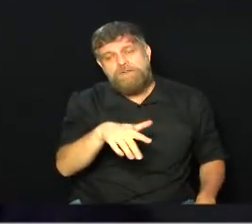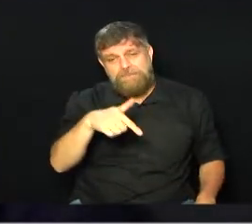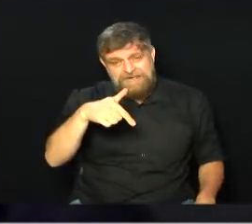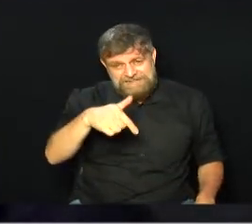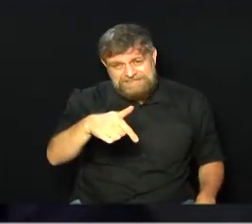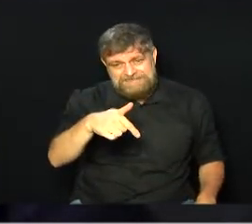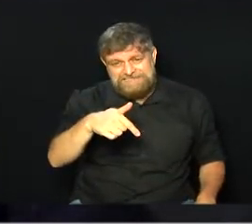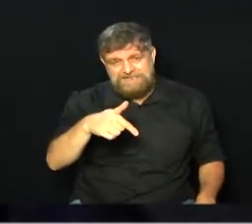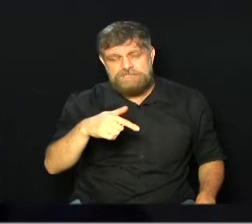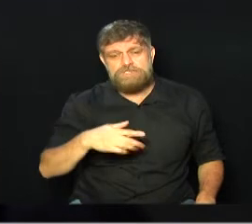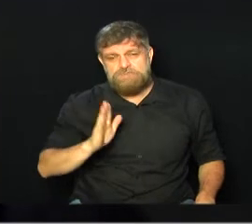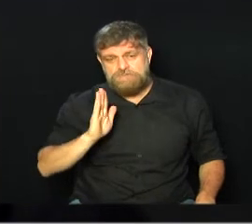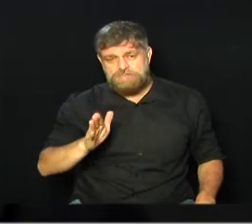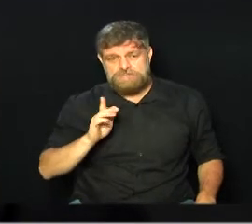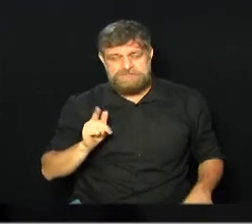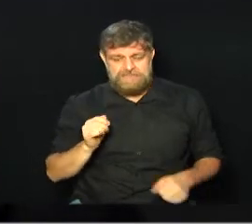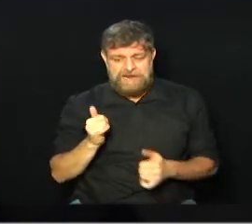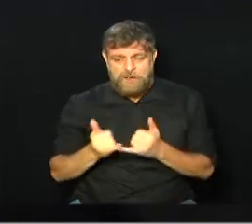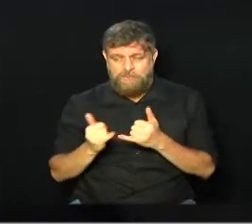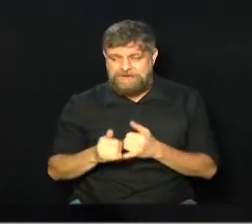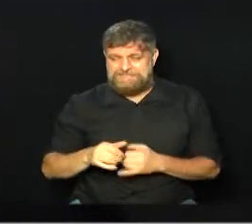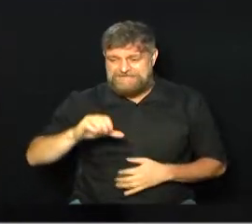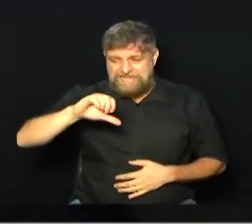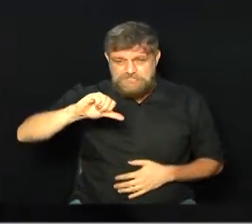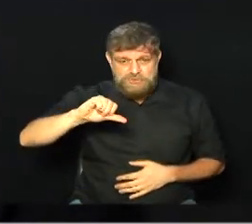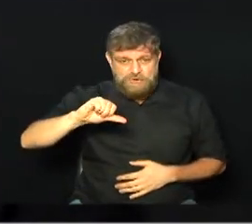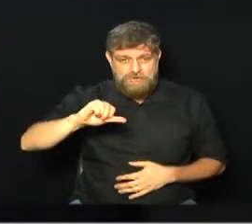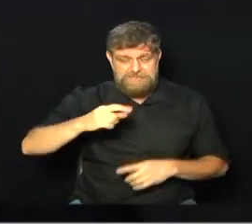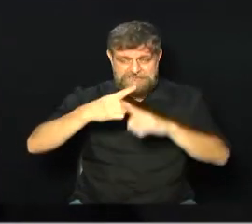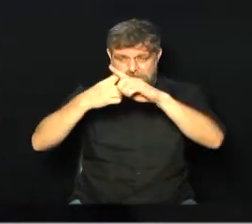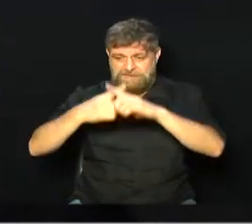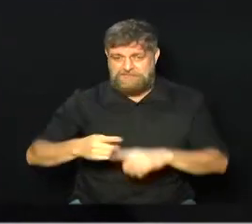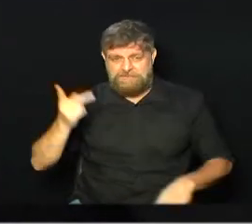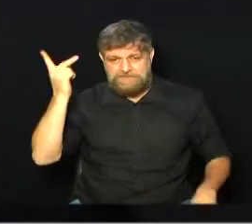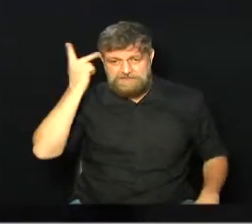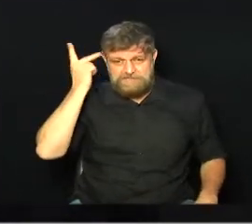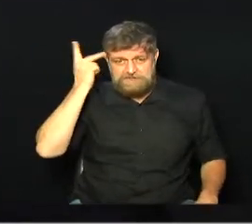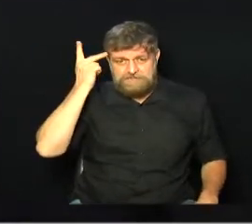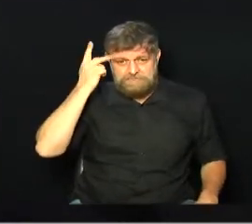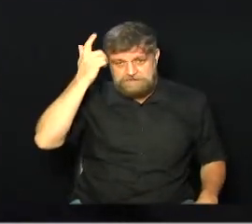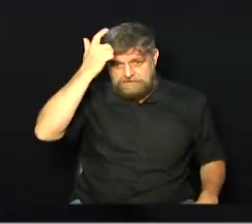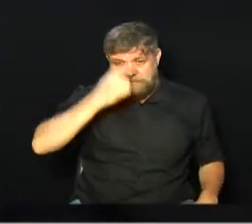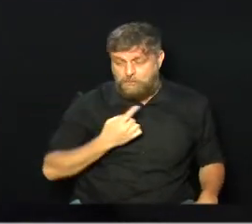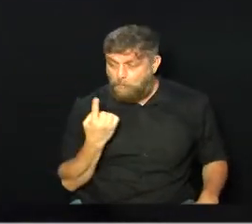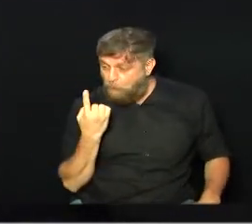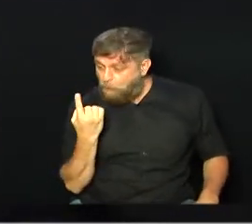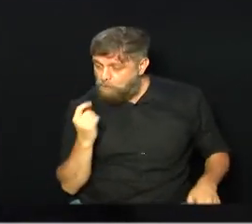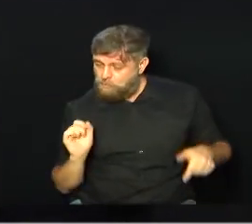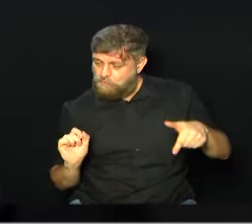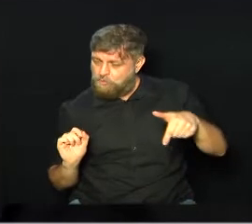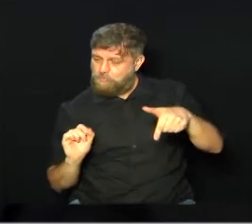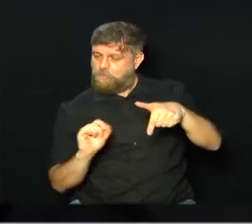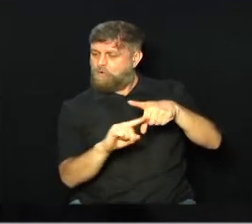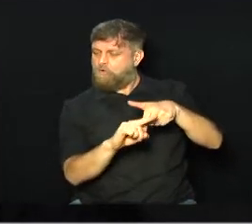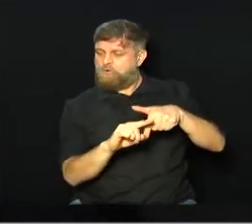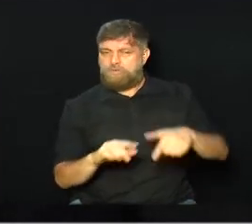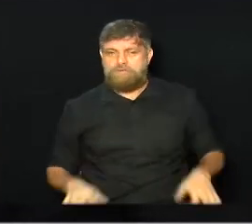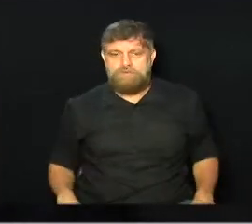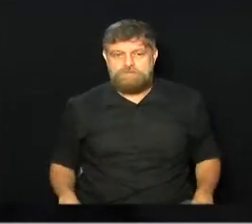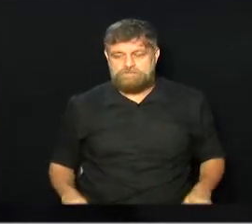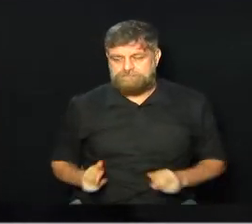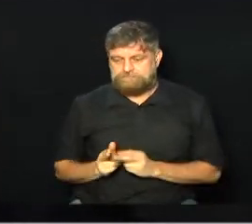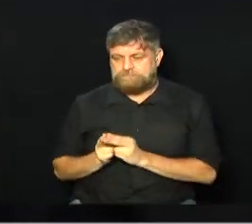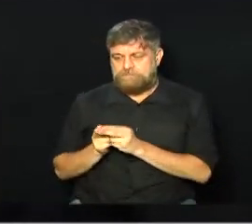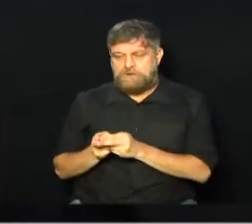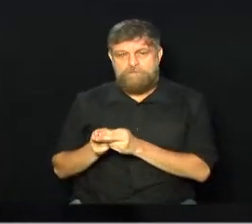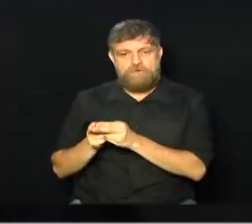que até mais, acho que era uma 8ª rodada, 9ª do Campeonato Paulista, isso aí eu não me lembro. E eu tinha feito somente um gol no jogo passado contra o Mogi Mirim.